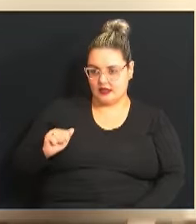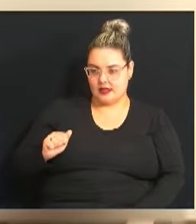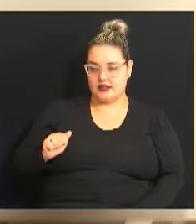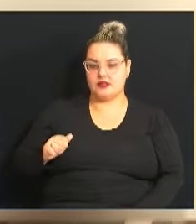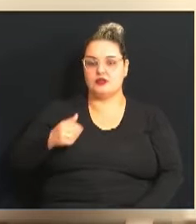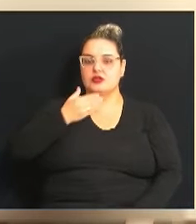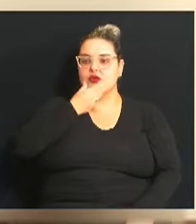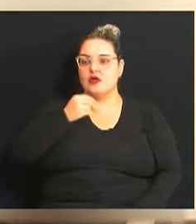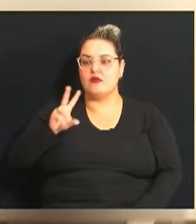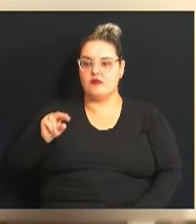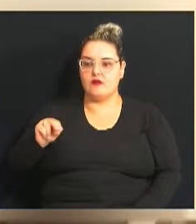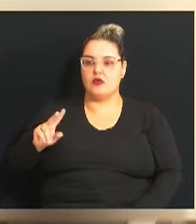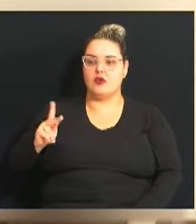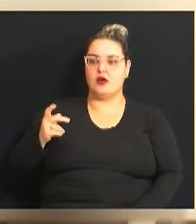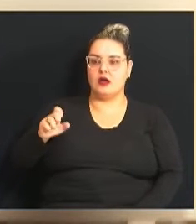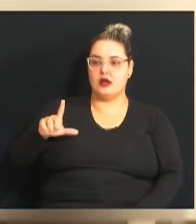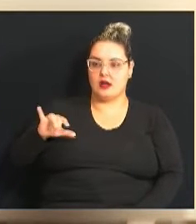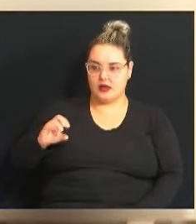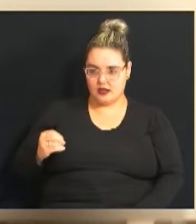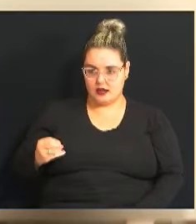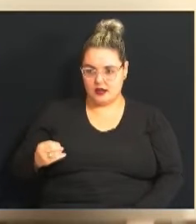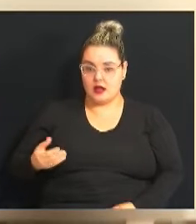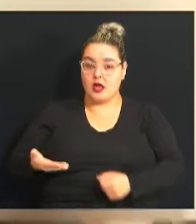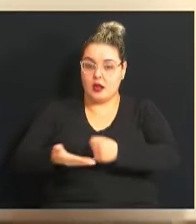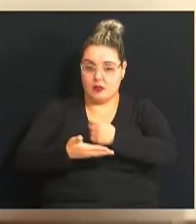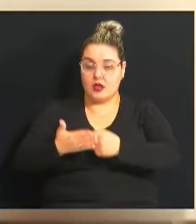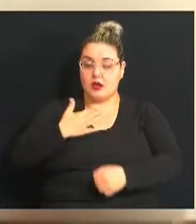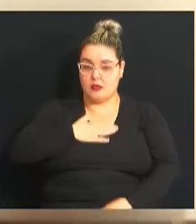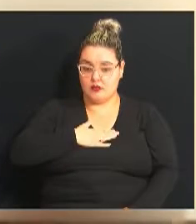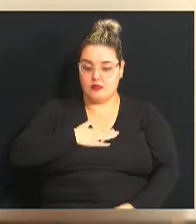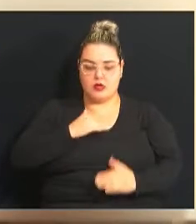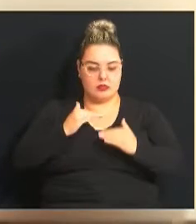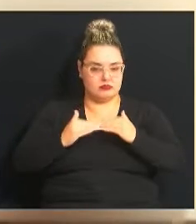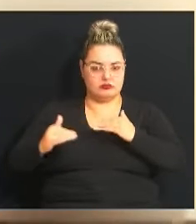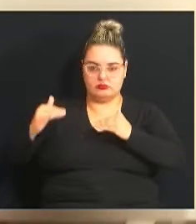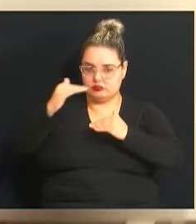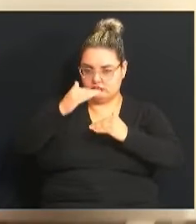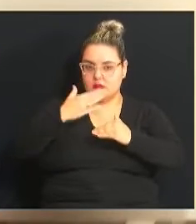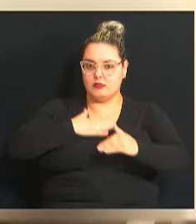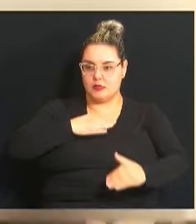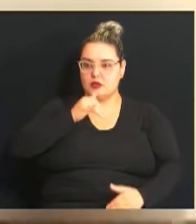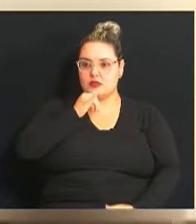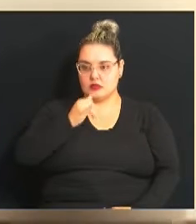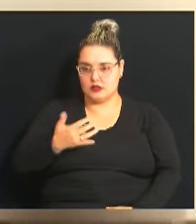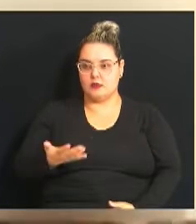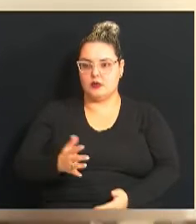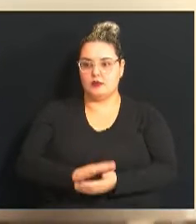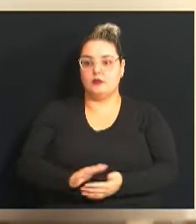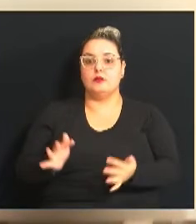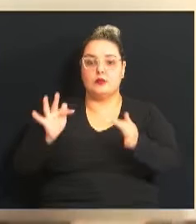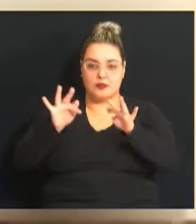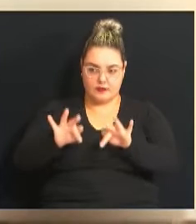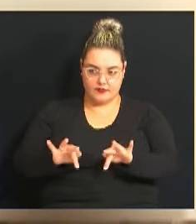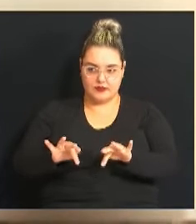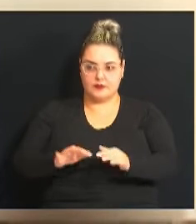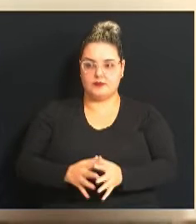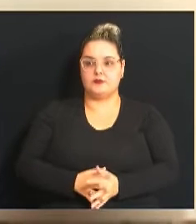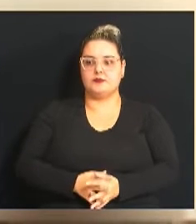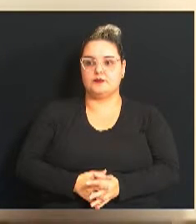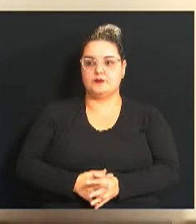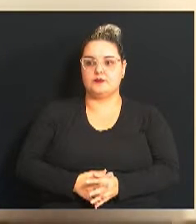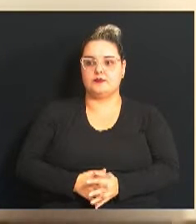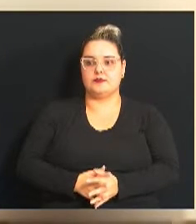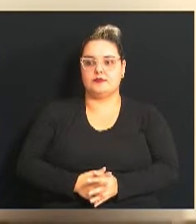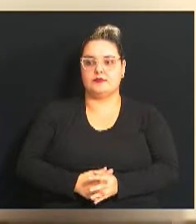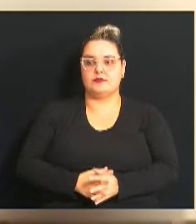Hélio, que são minha base e, acima de tudo, meus exemplos. Por fim, agradeço